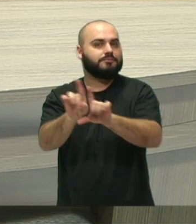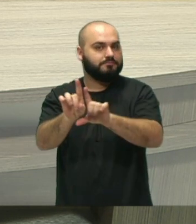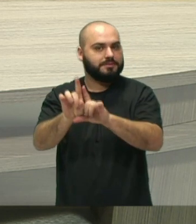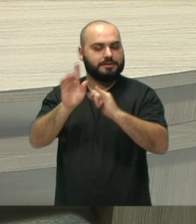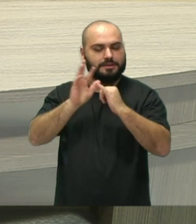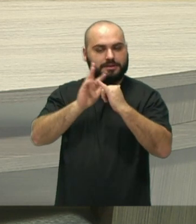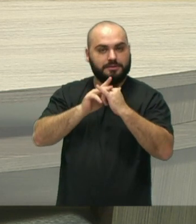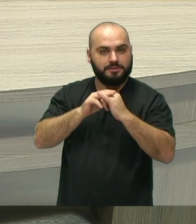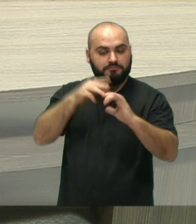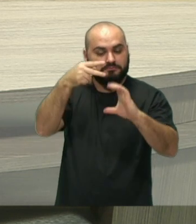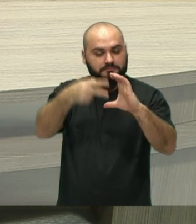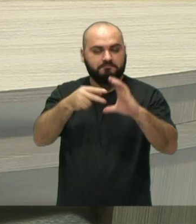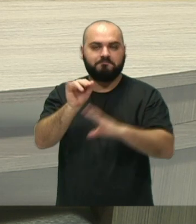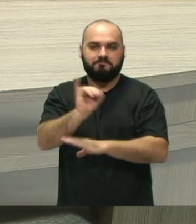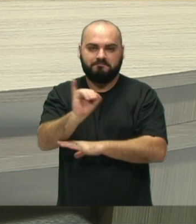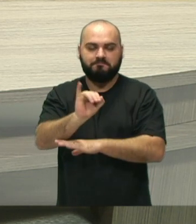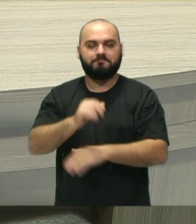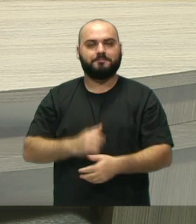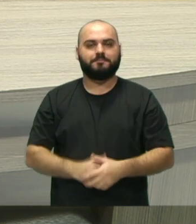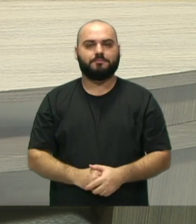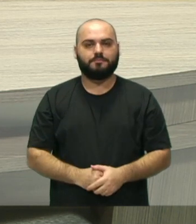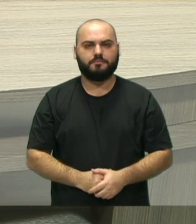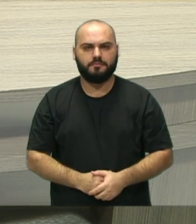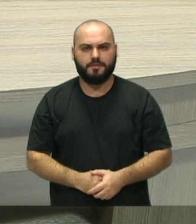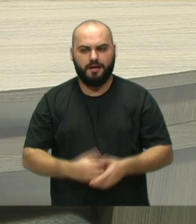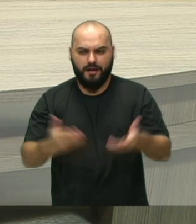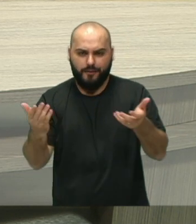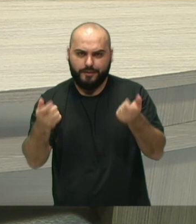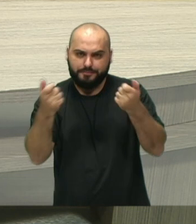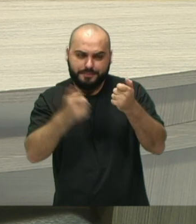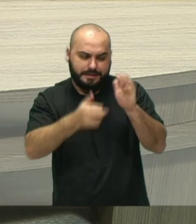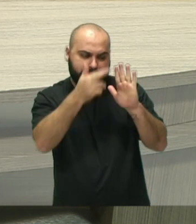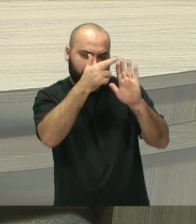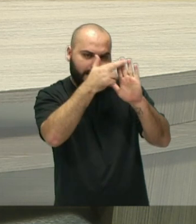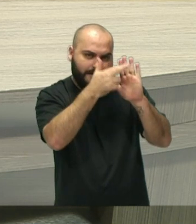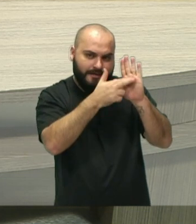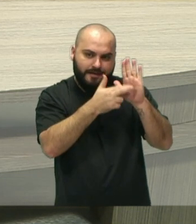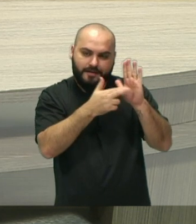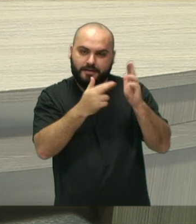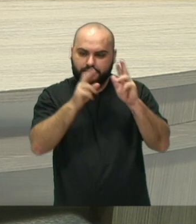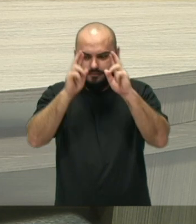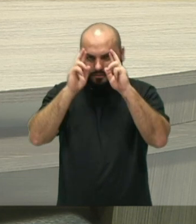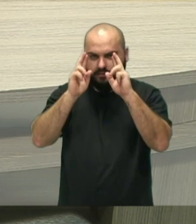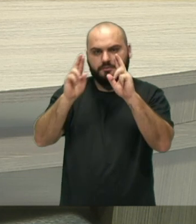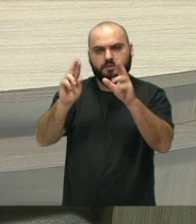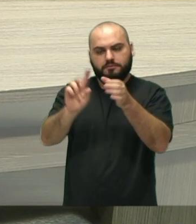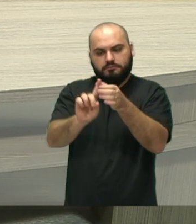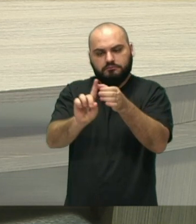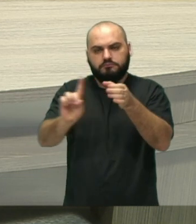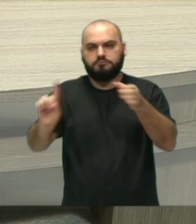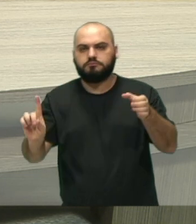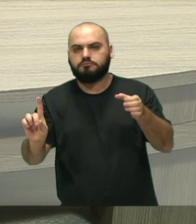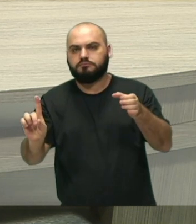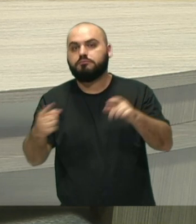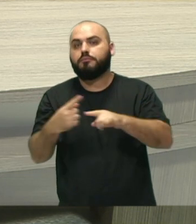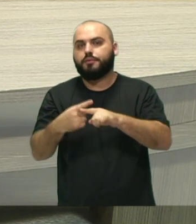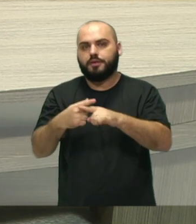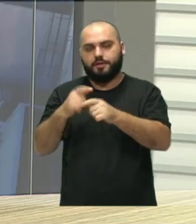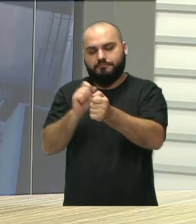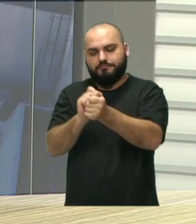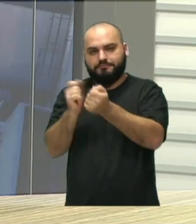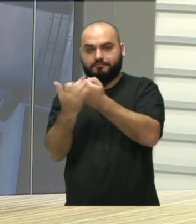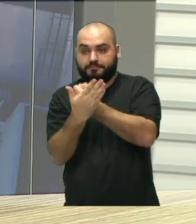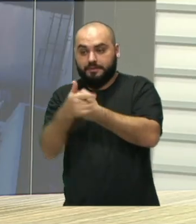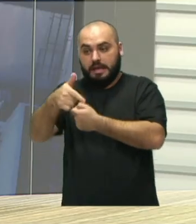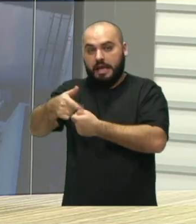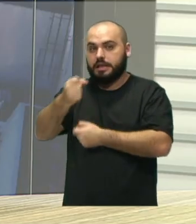de Vereadores de Itajaí. E por causa das medidas de prevenção à Covid-19, esta entrevista é remota.